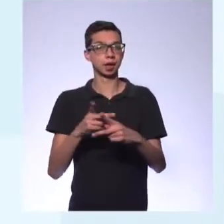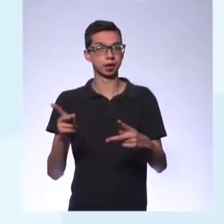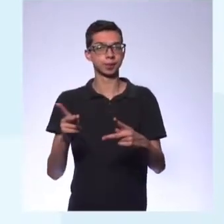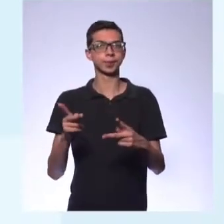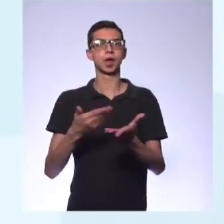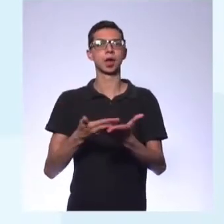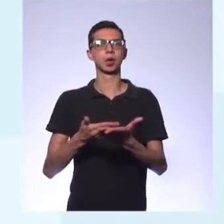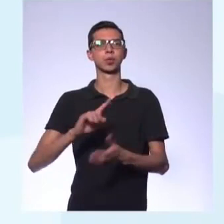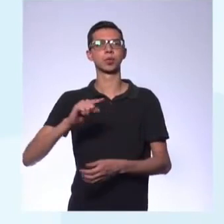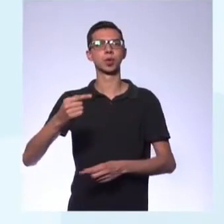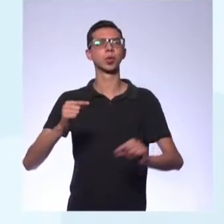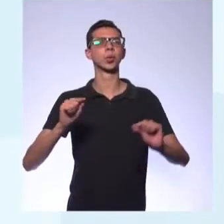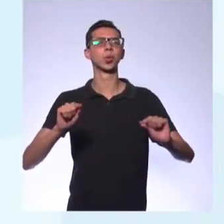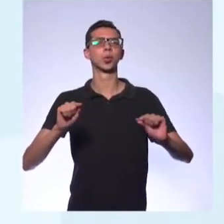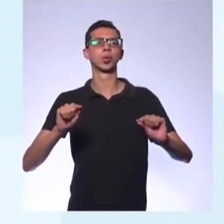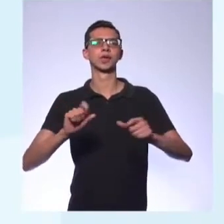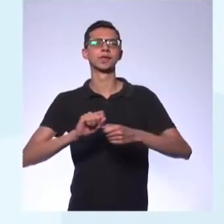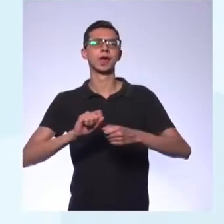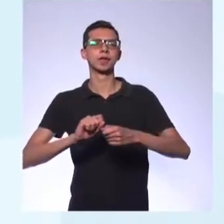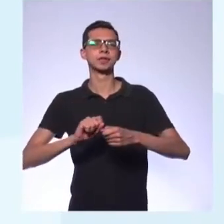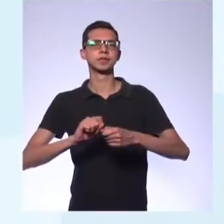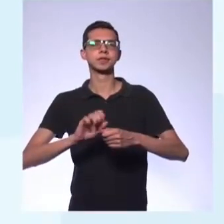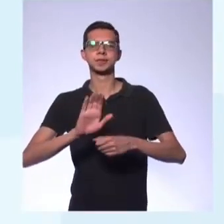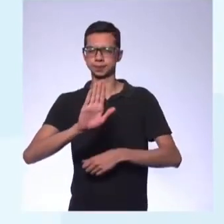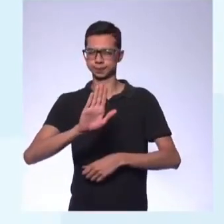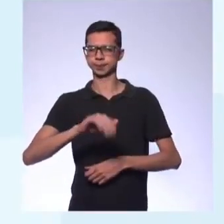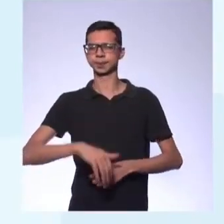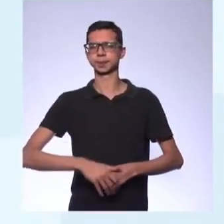aula? A gente vai estar...